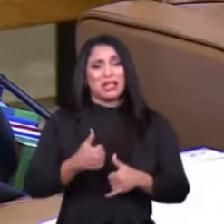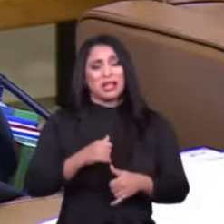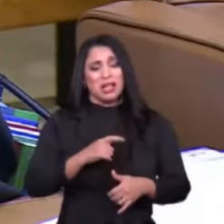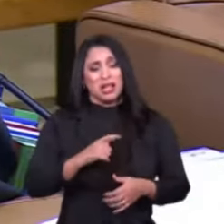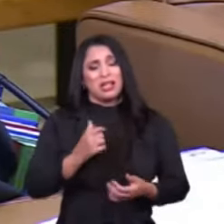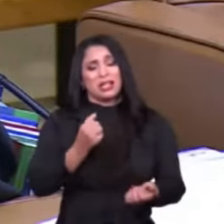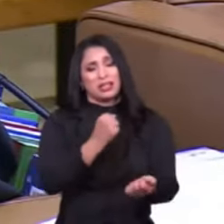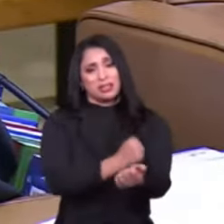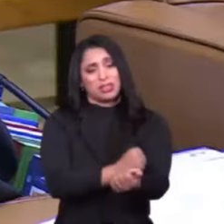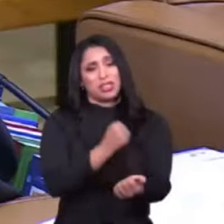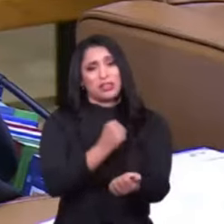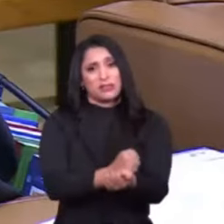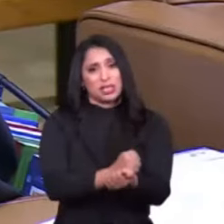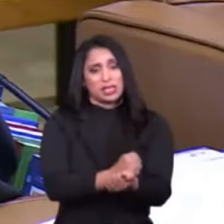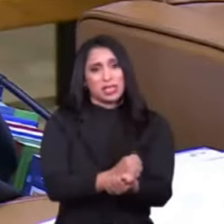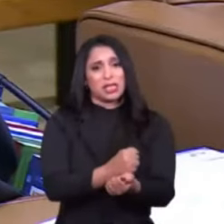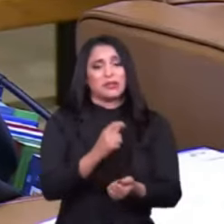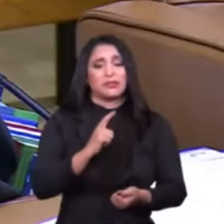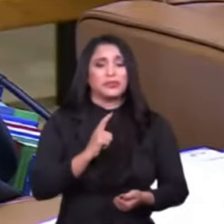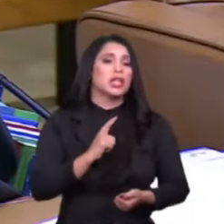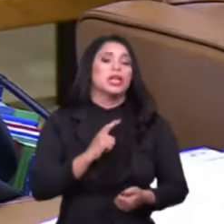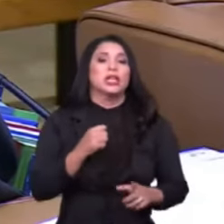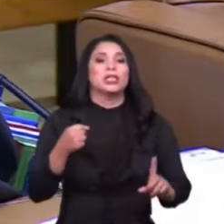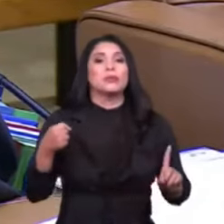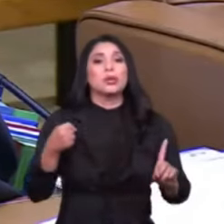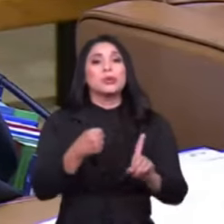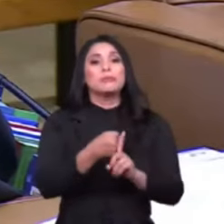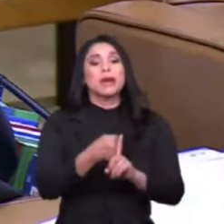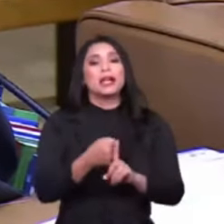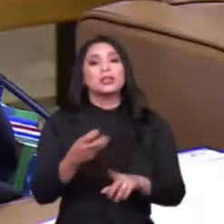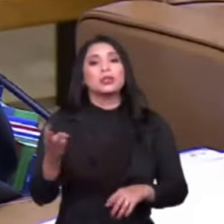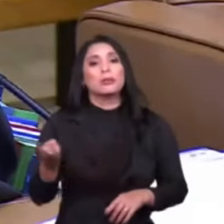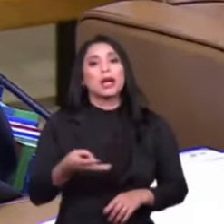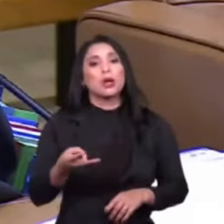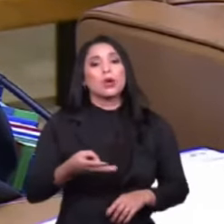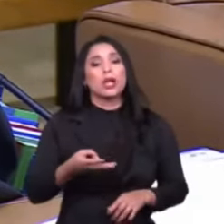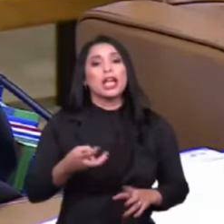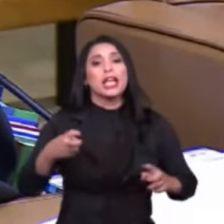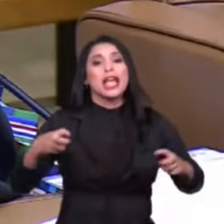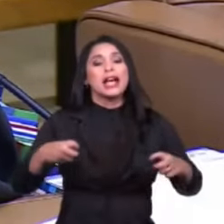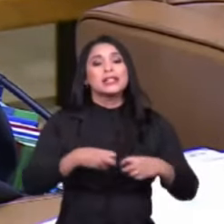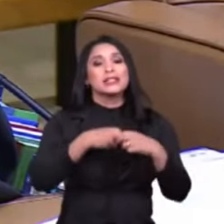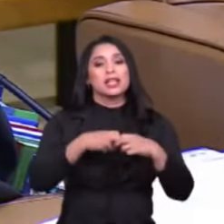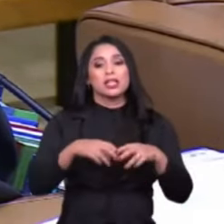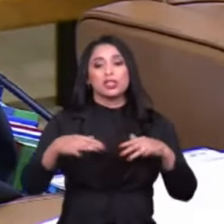Considerações sobre o impacto da maconha em acidentes e mortes de trânsito.